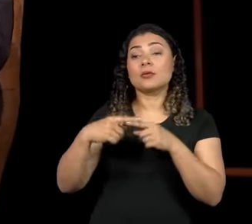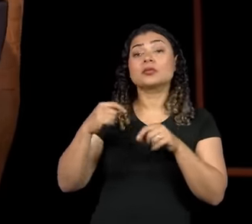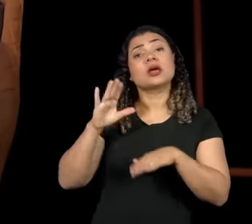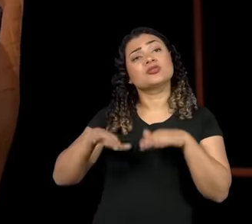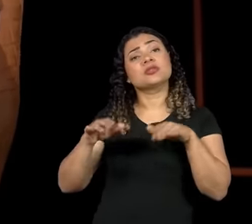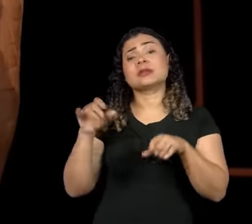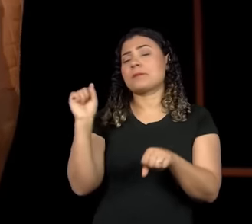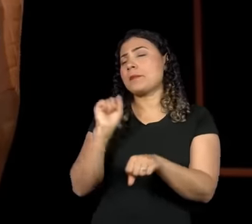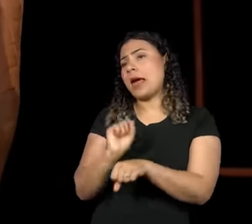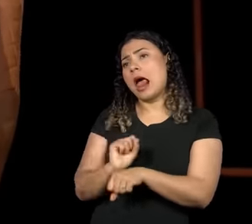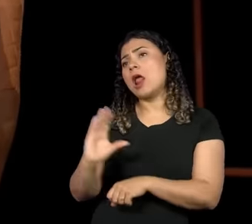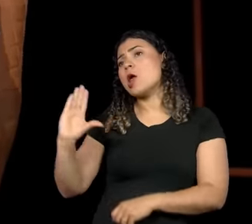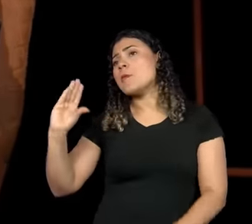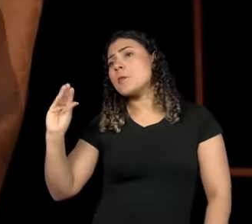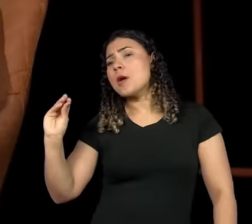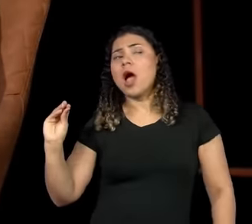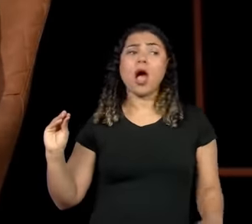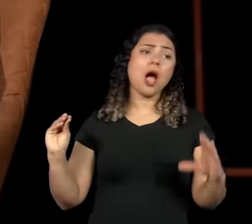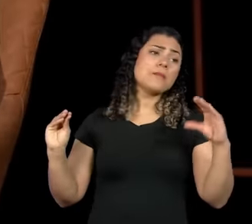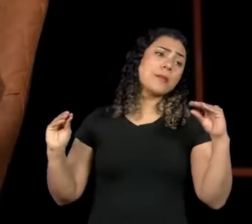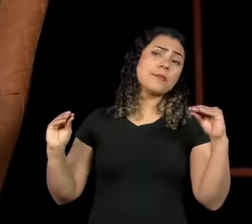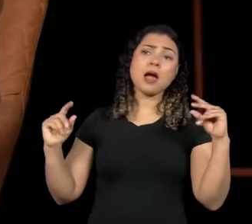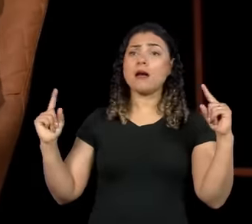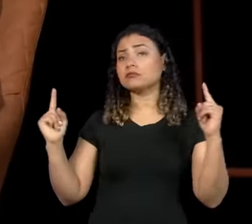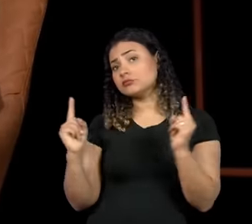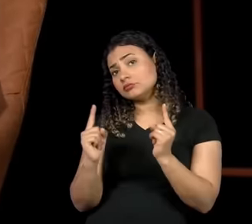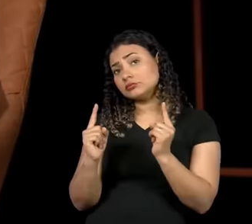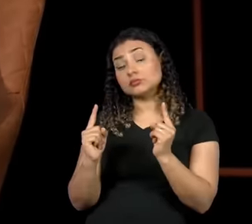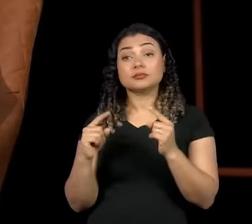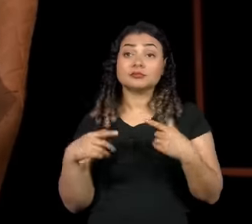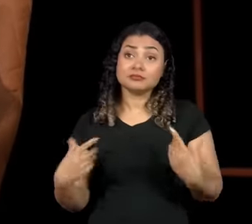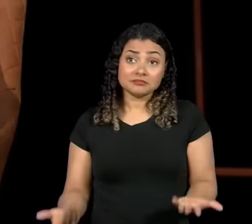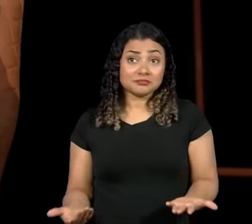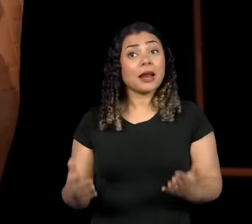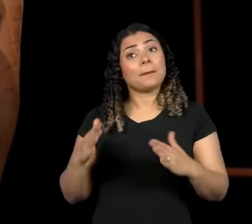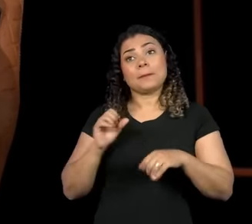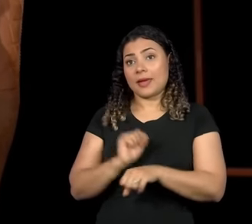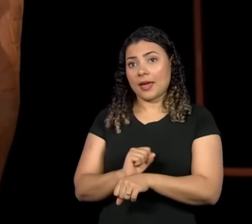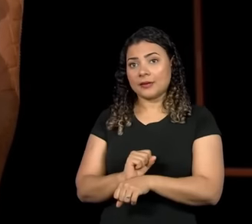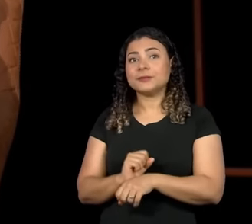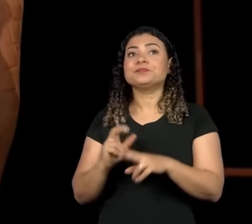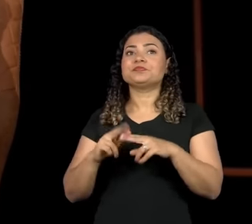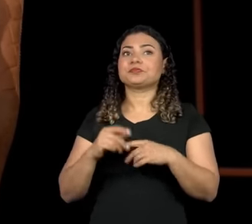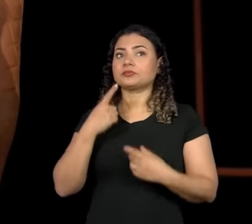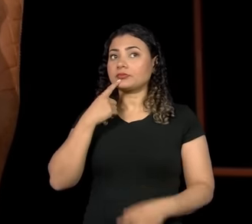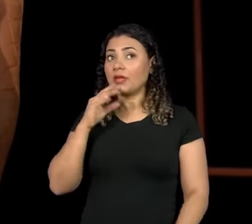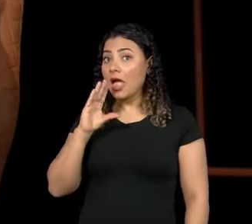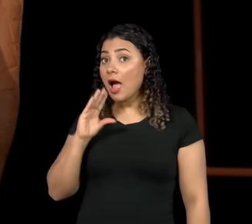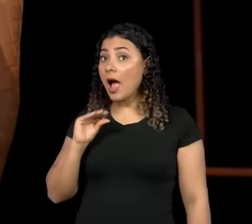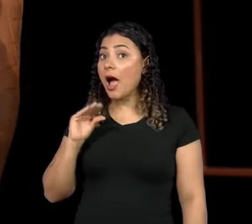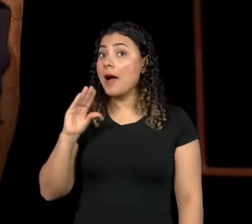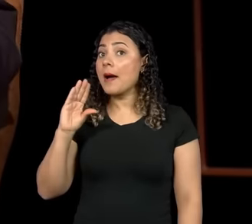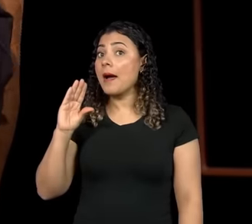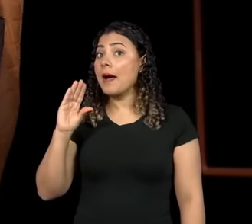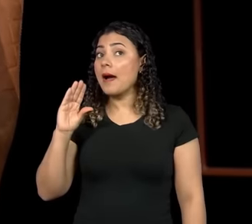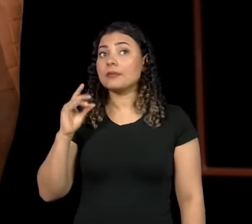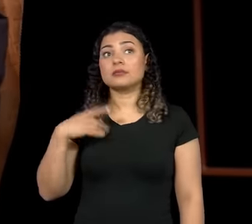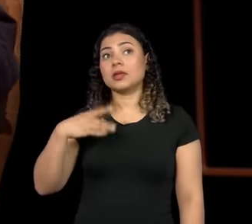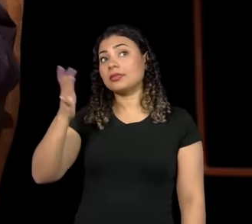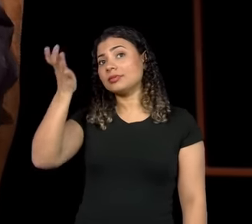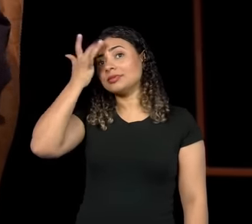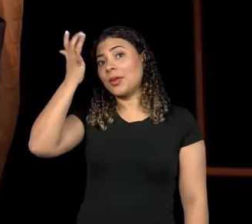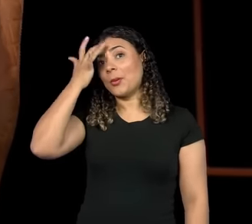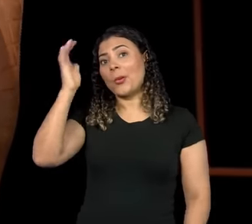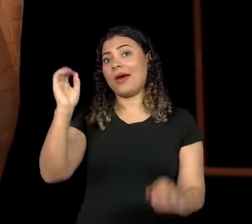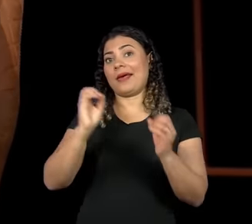parado, falando alguma coisa parado. Então, você abre a boca como se estivesse falando, não tem que decorar nada,